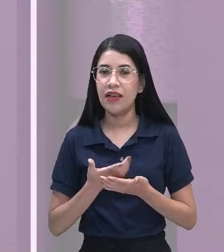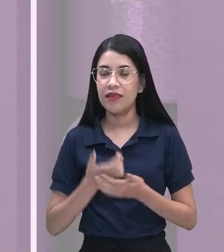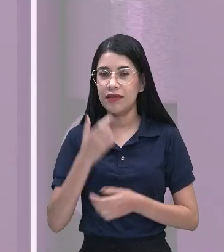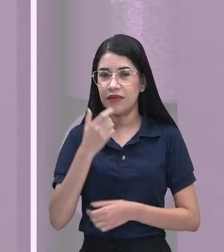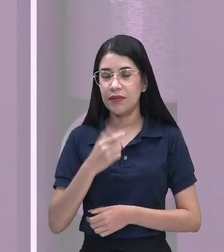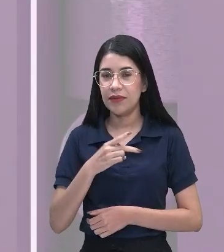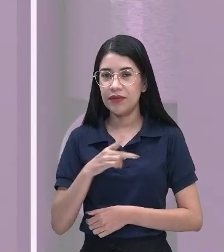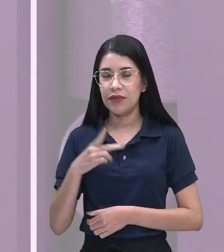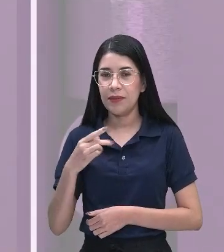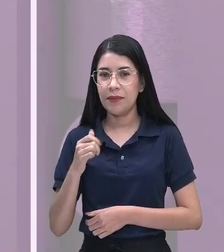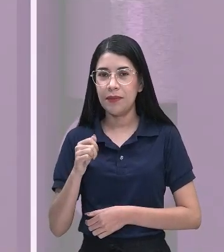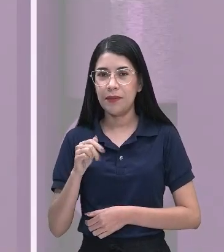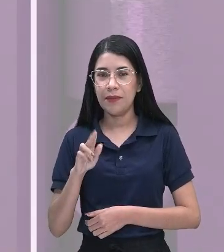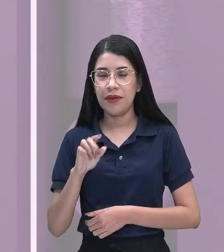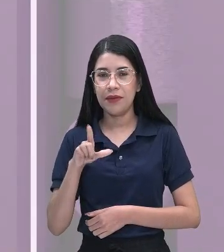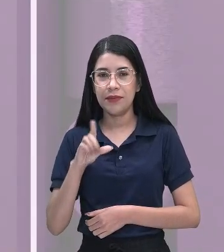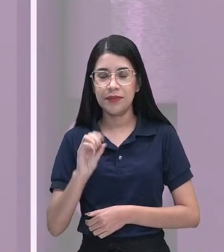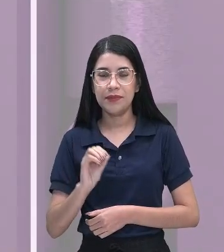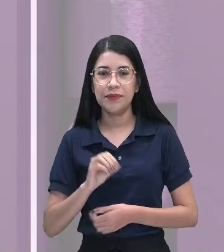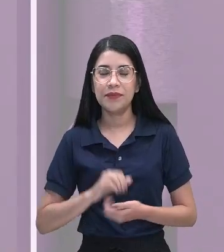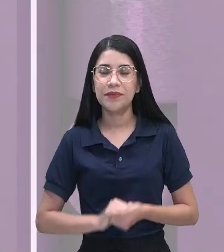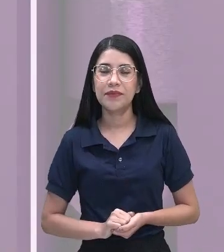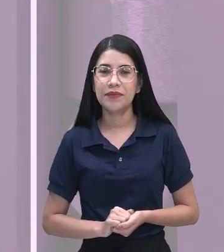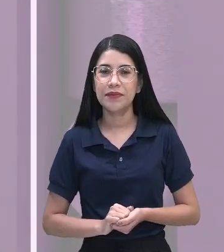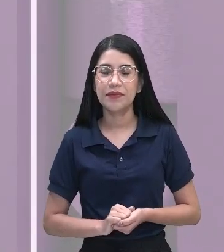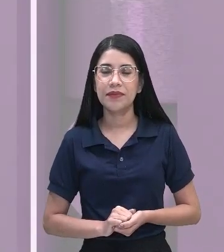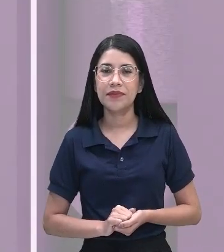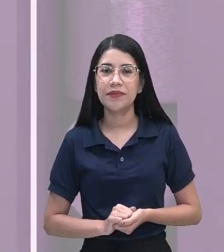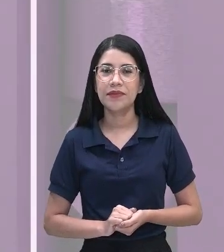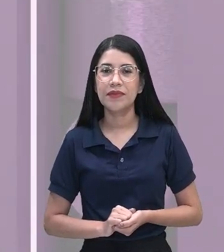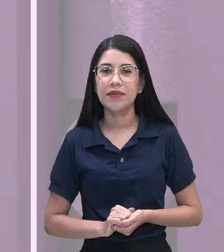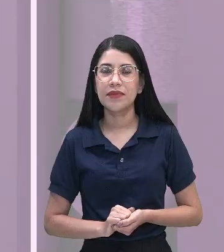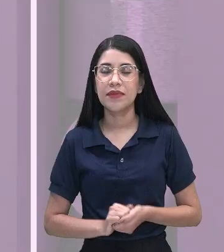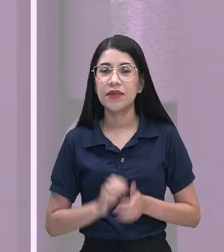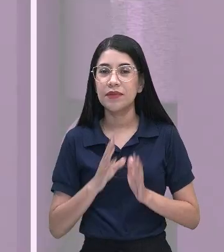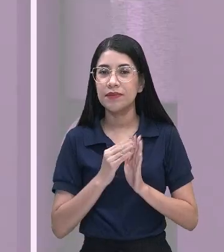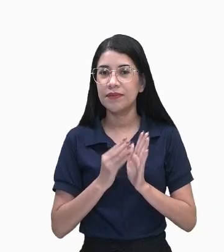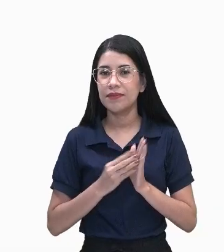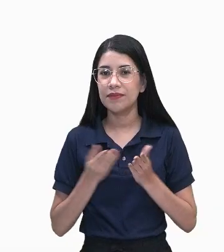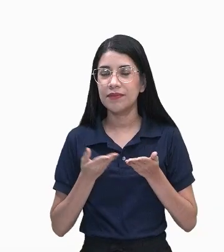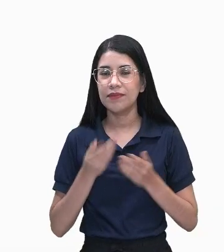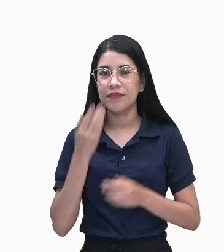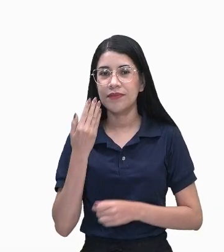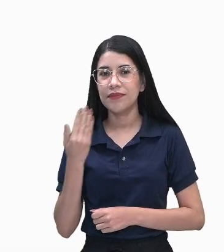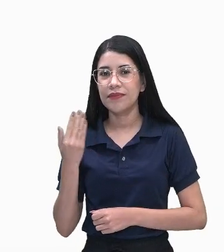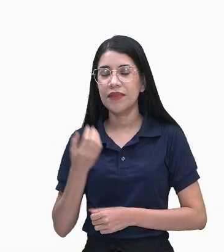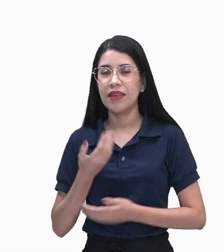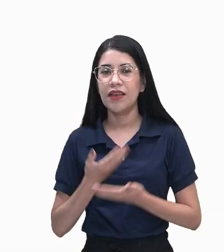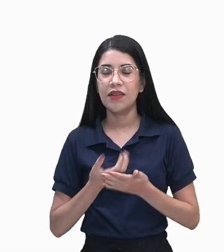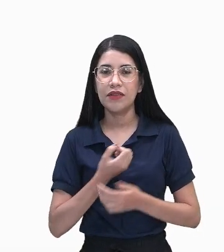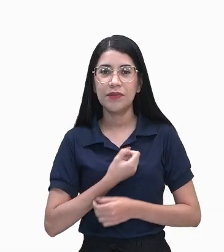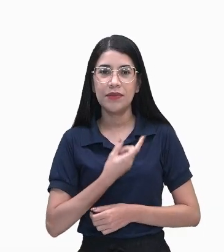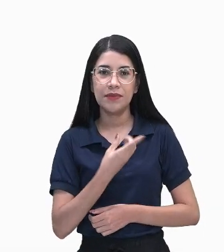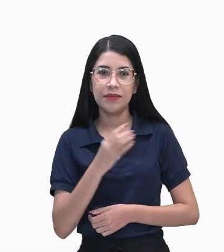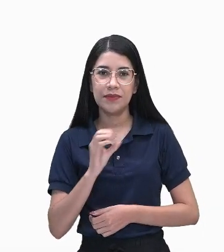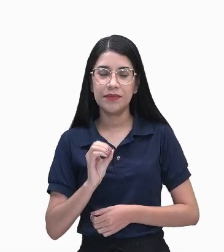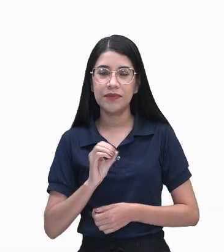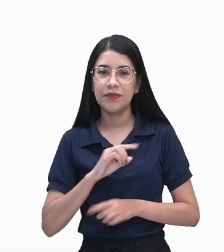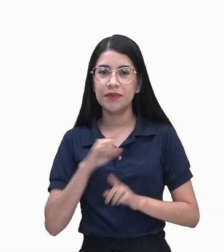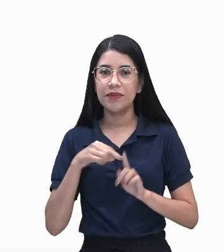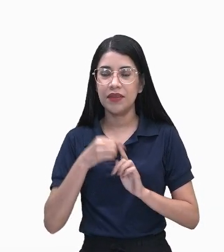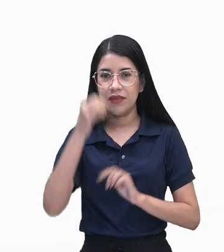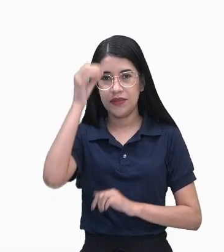comigo, professor Antônio Paulo. Bom, vejamos o que temos para a nossa aula. Aula de número 10, olha aí, objeto